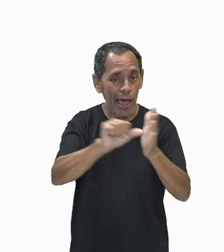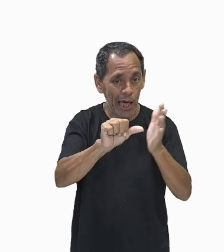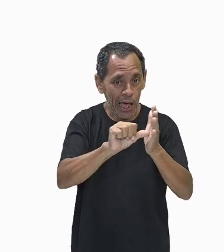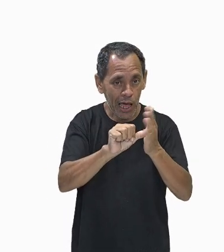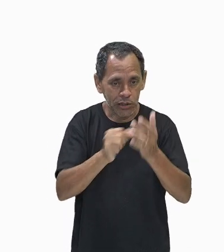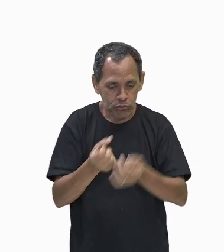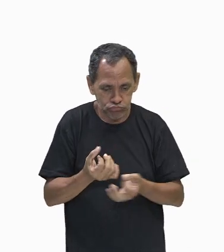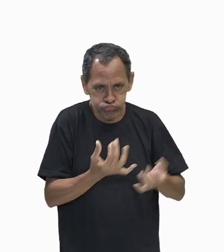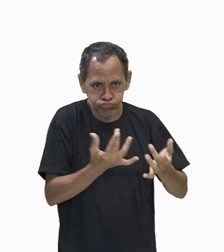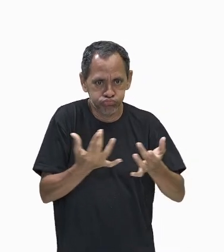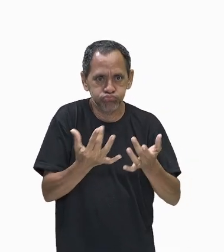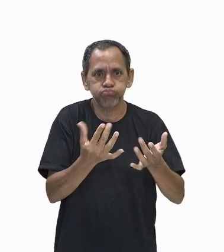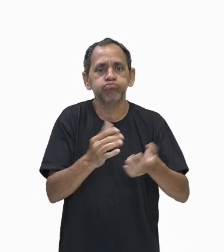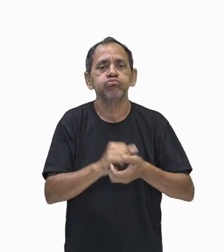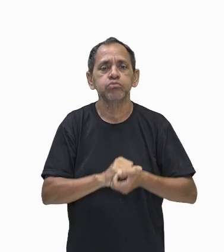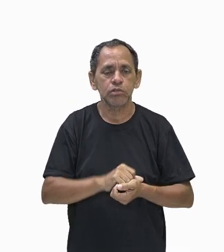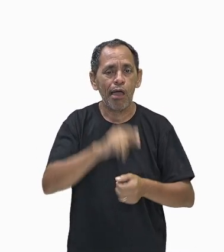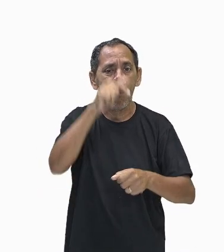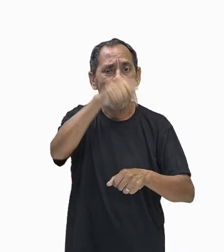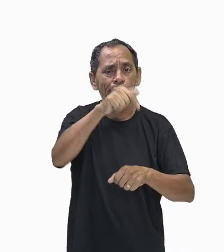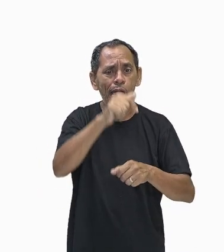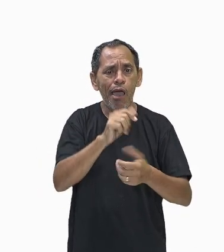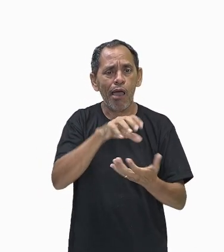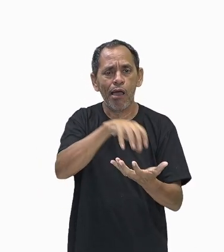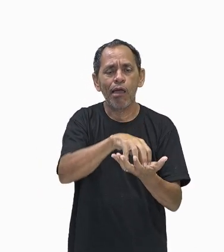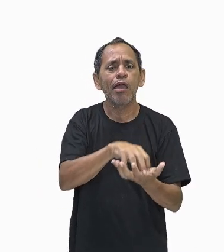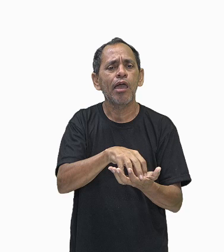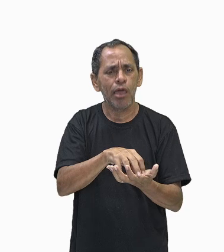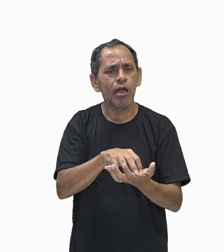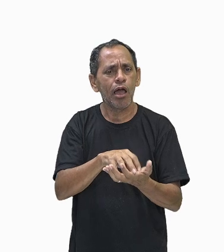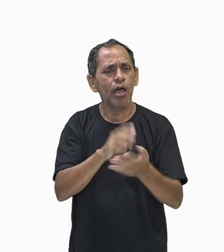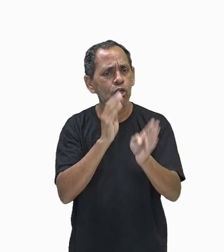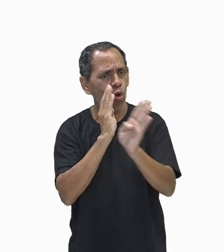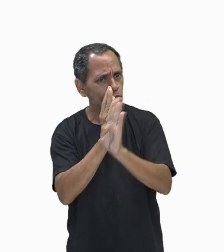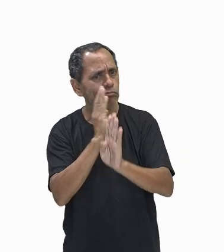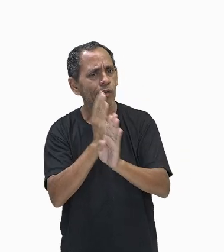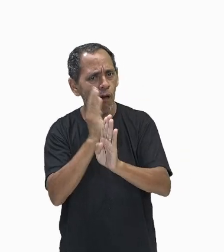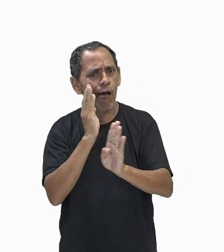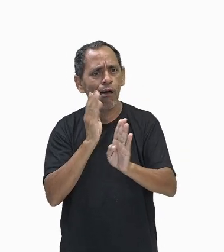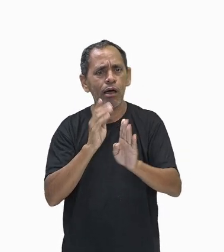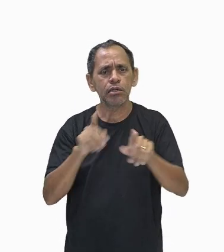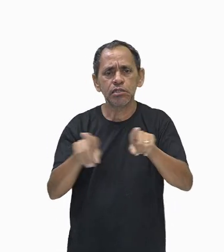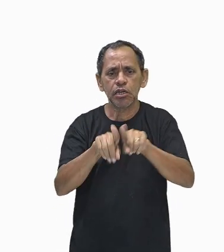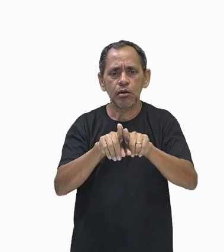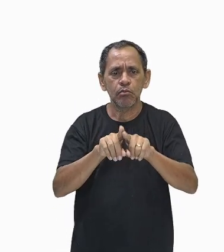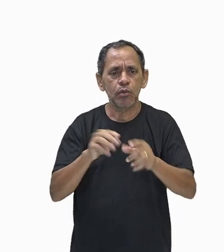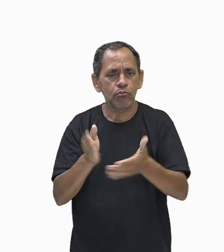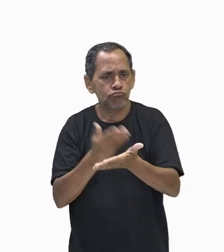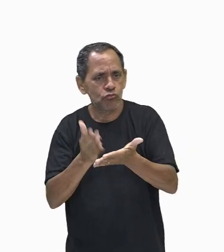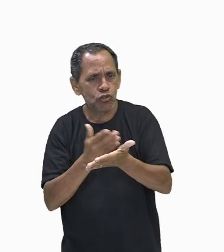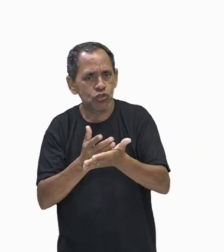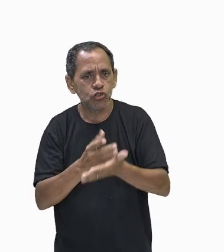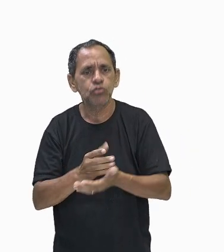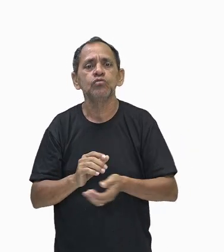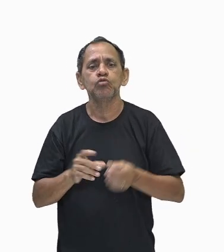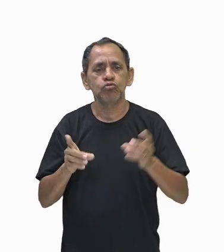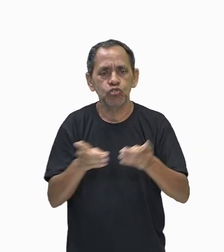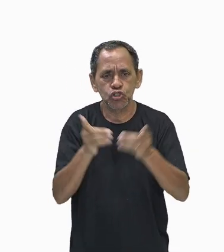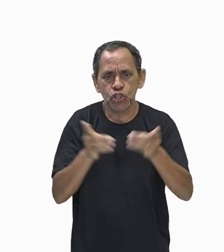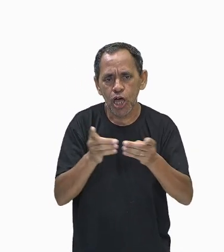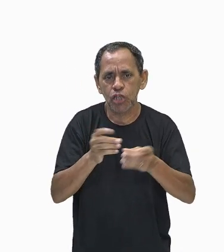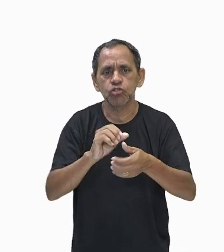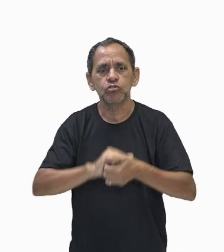Então, essa Liga de Delos, vocês podem também encontrar nos livros didáticos, o quê? Confederação de Delos, a gente está falando sobre a mesma coisa,